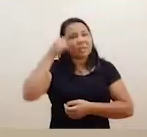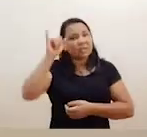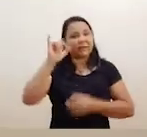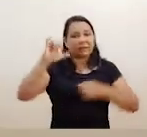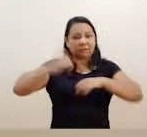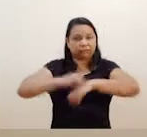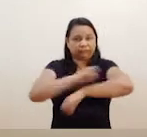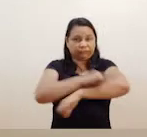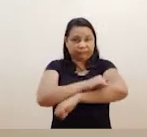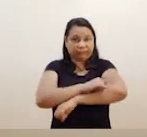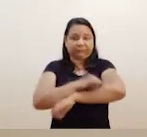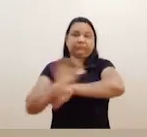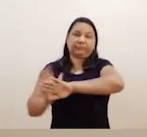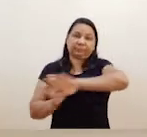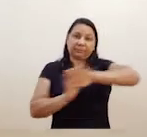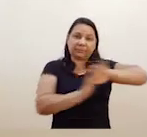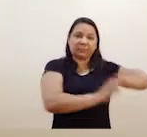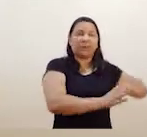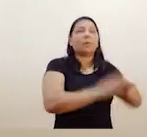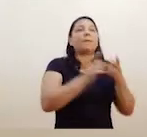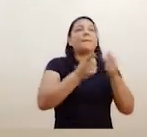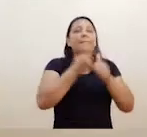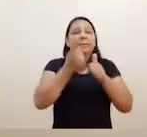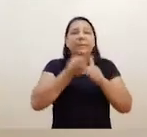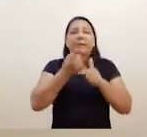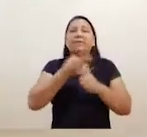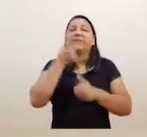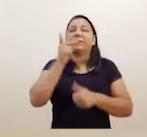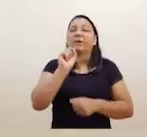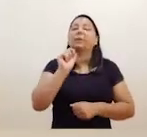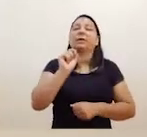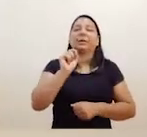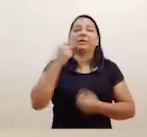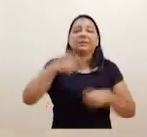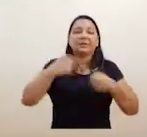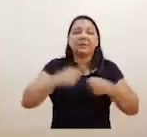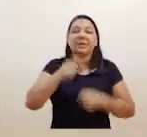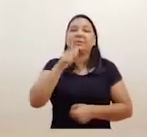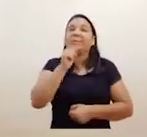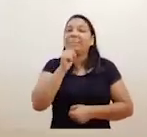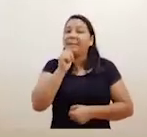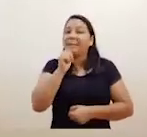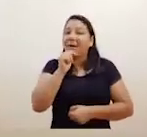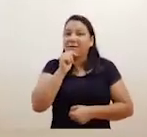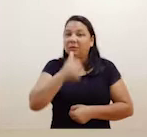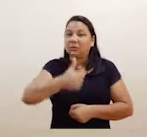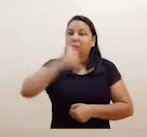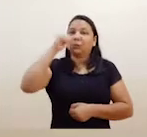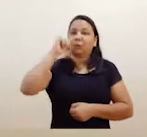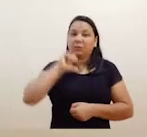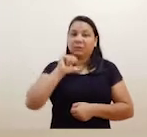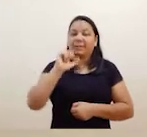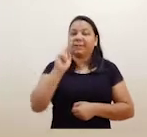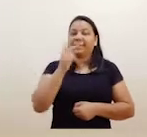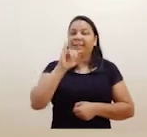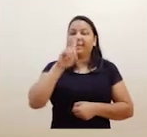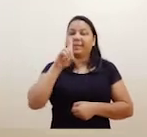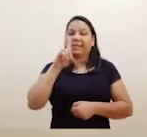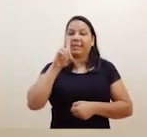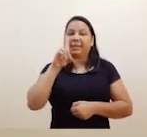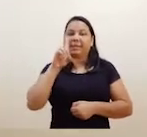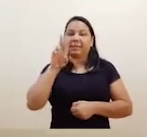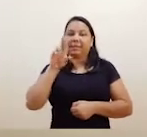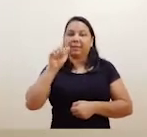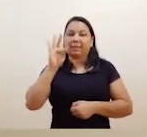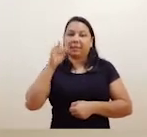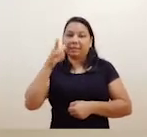autoconhecimento alimentar e evitar o sobrepeso. Primeira dica com relação à sua hidratação. É essencial você manter ela em dia,